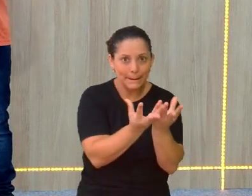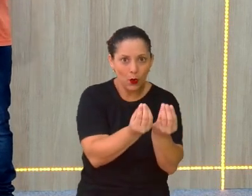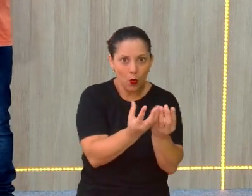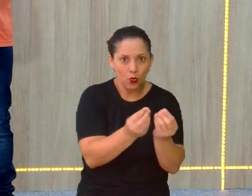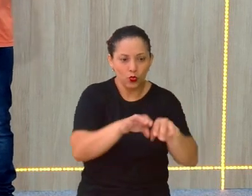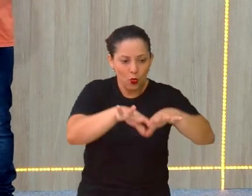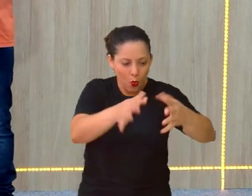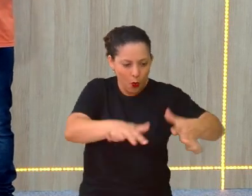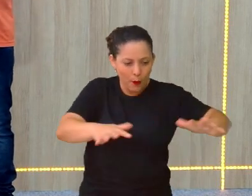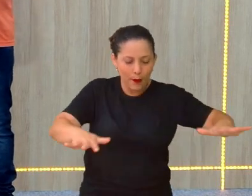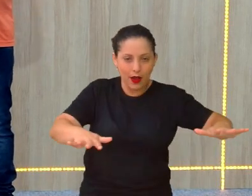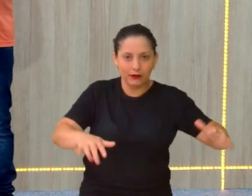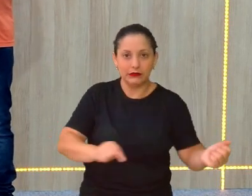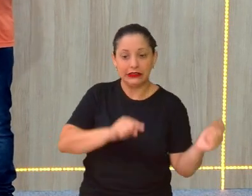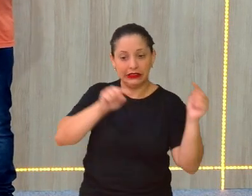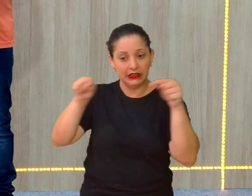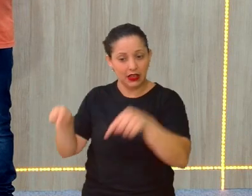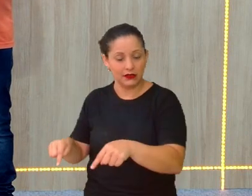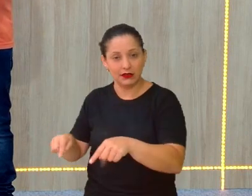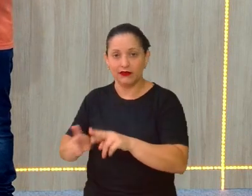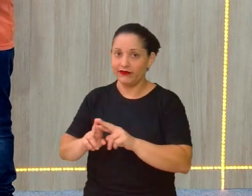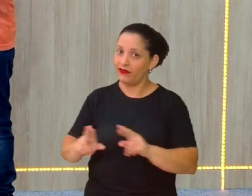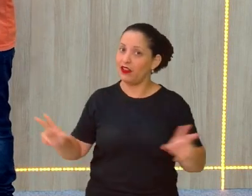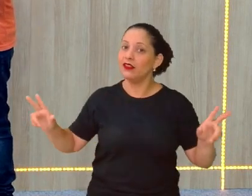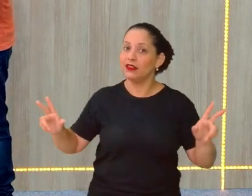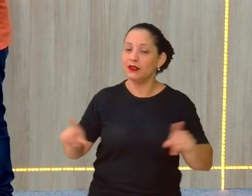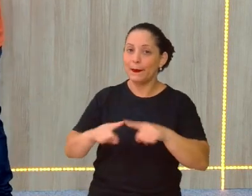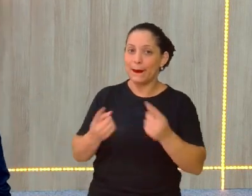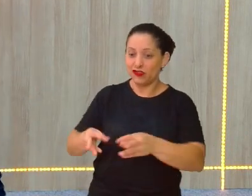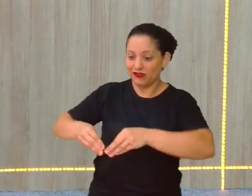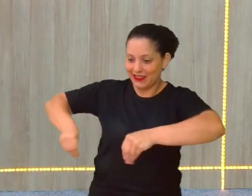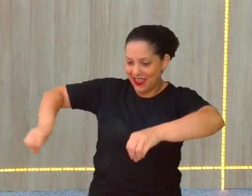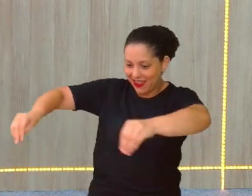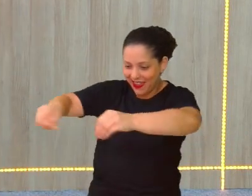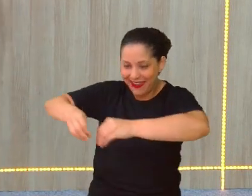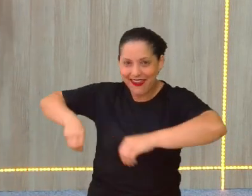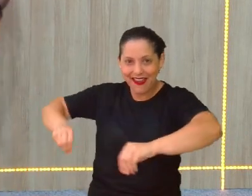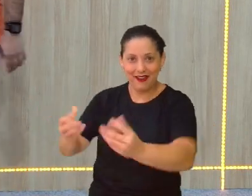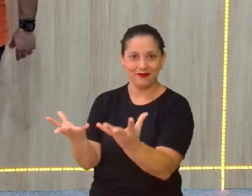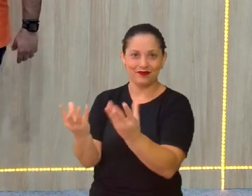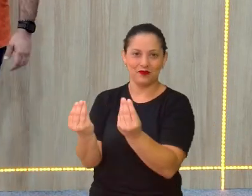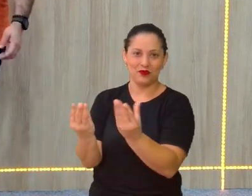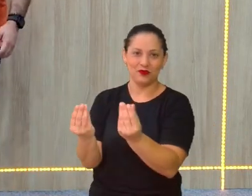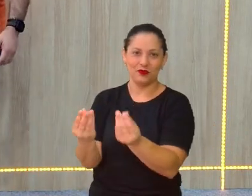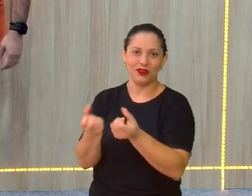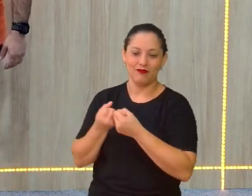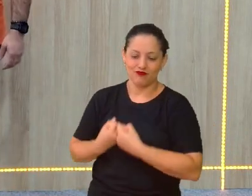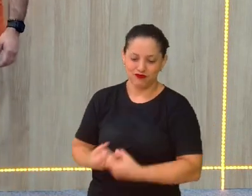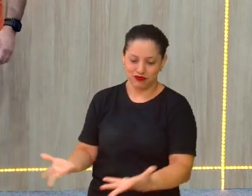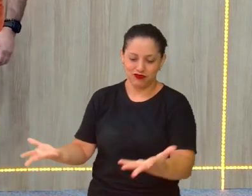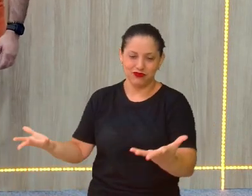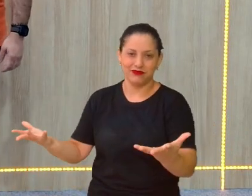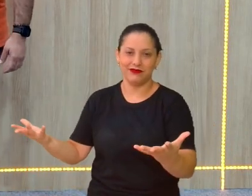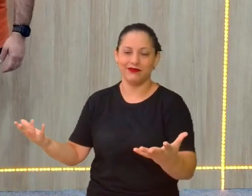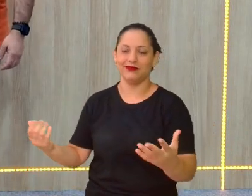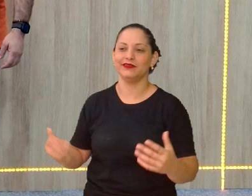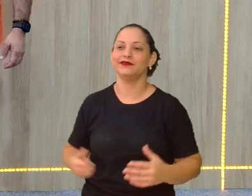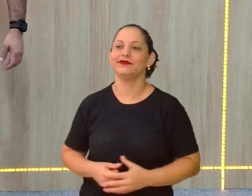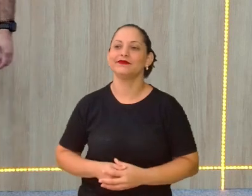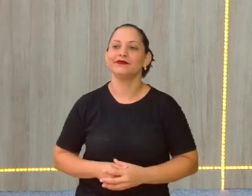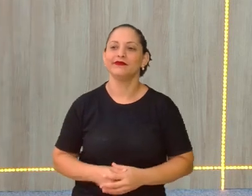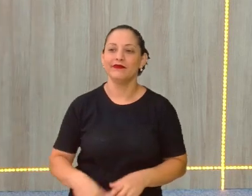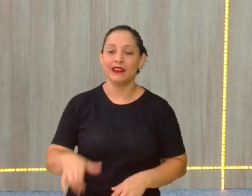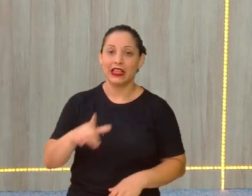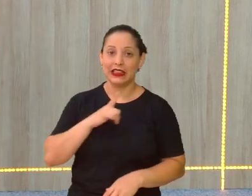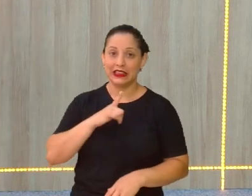férteis e poucos portos. É o contrário, certo? Então, que fique isso aí, né? Porque, ó, existiam